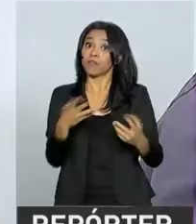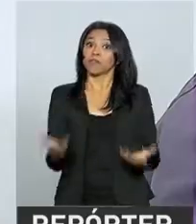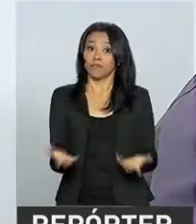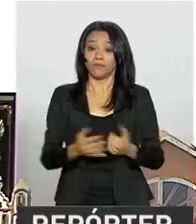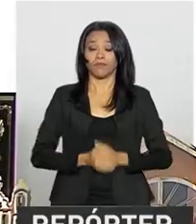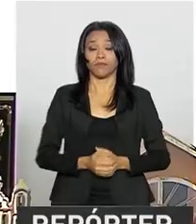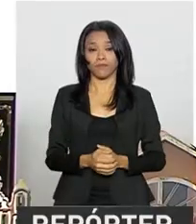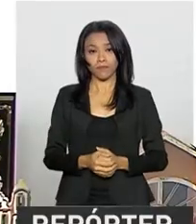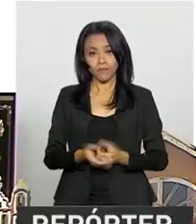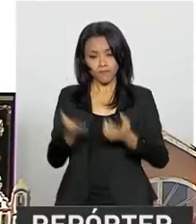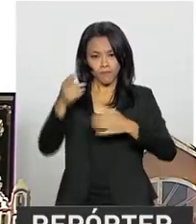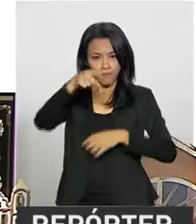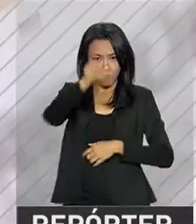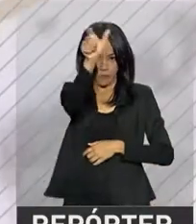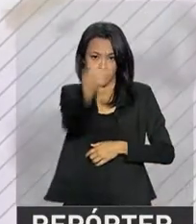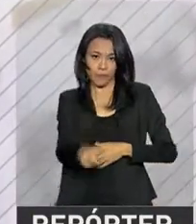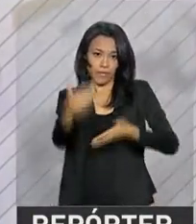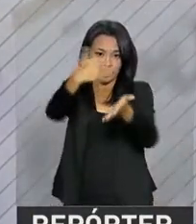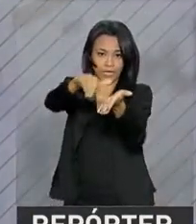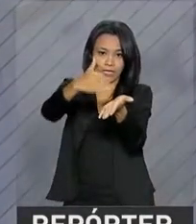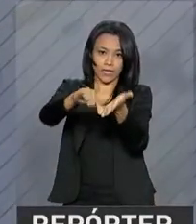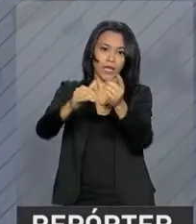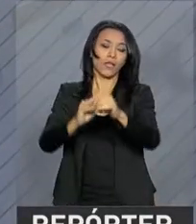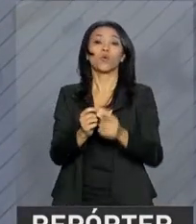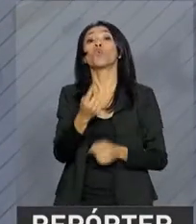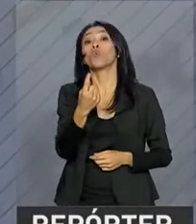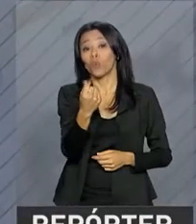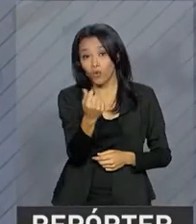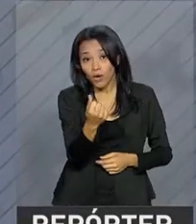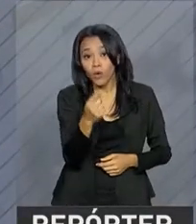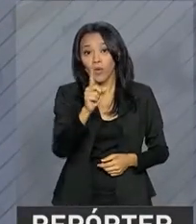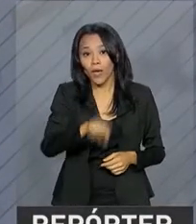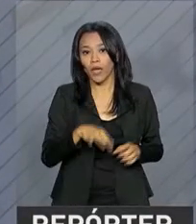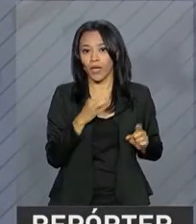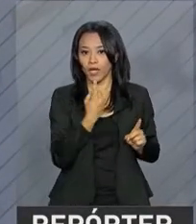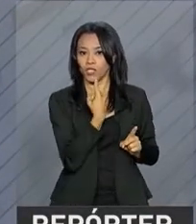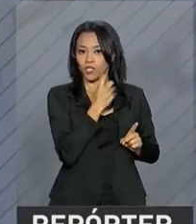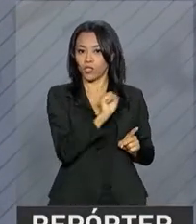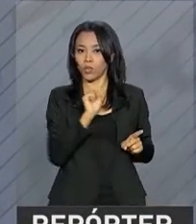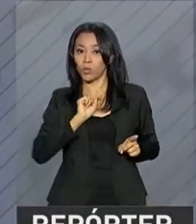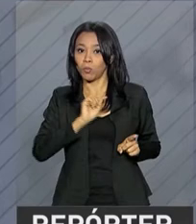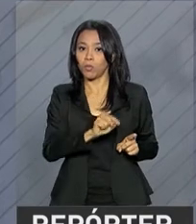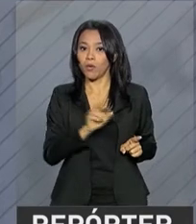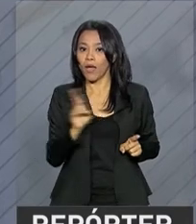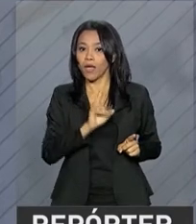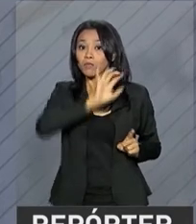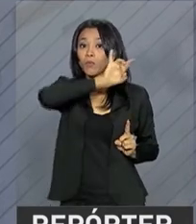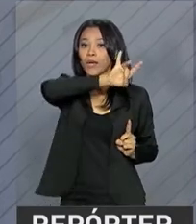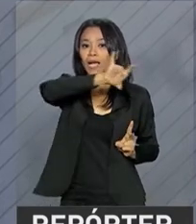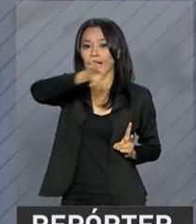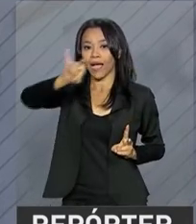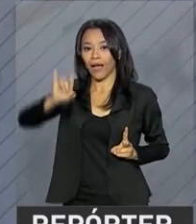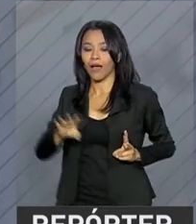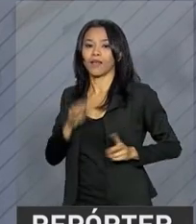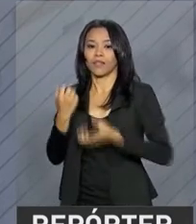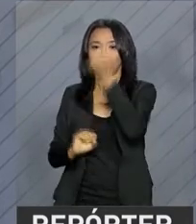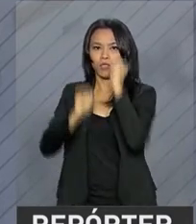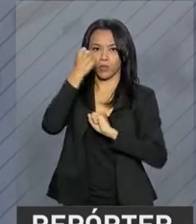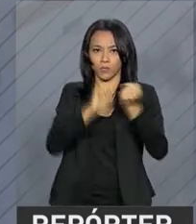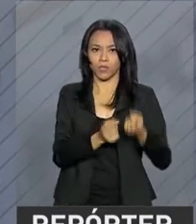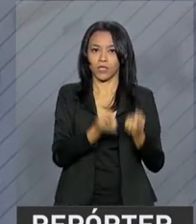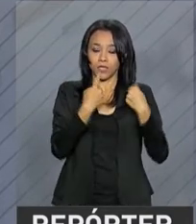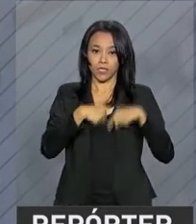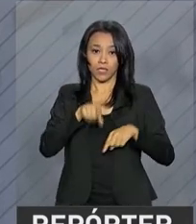produção segundo o secretário custo total da consultoria de 18 mil reais por indústrias sendo que 15 mil